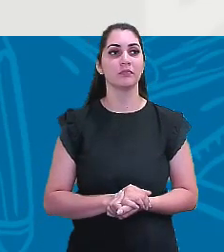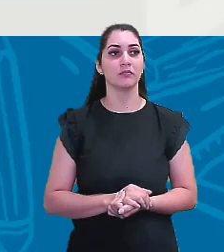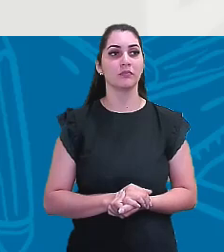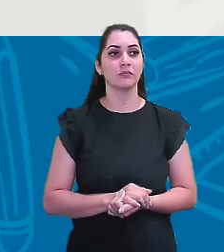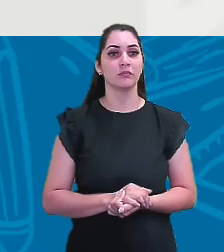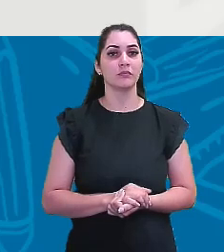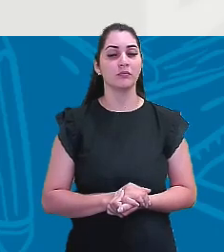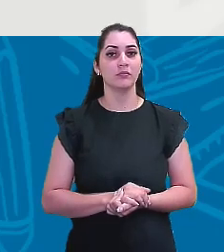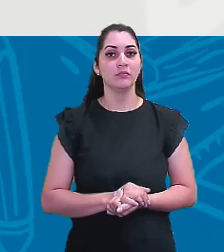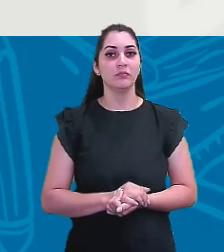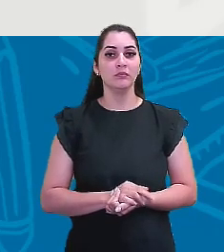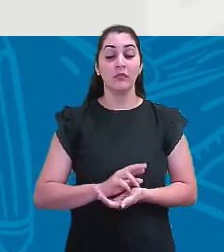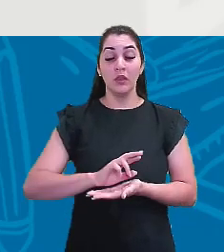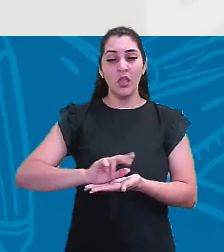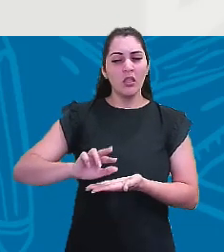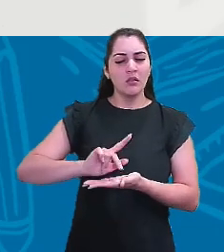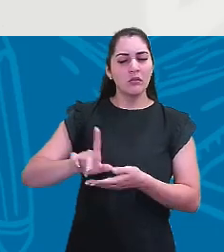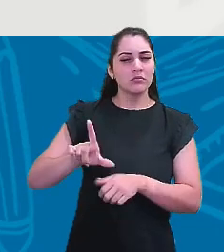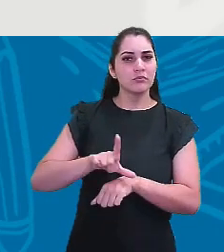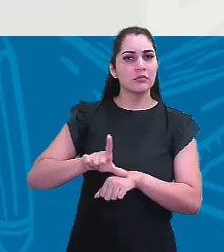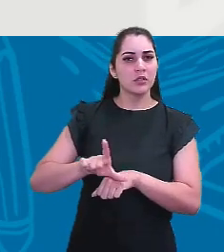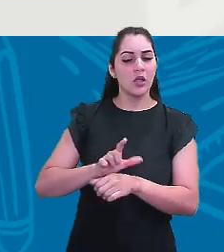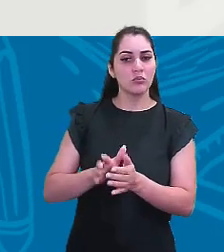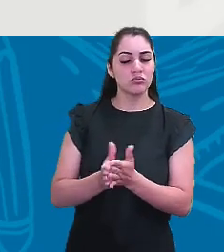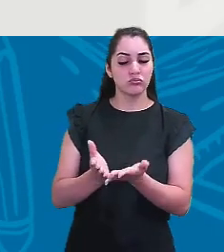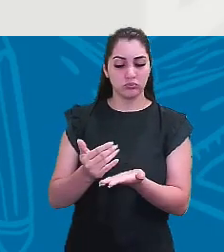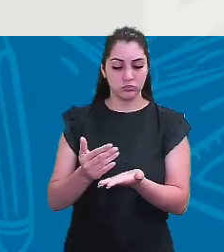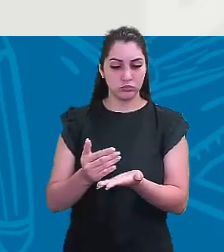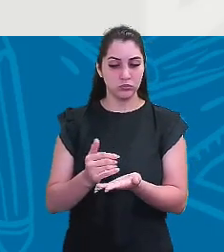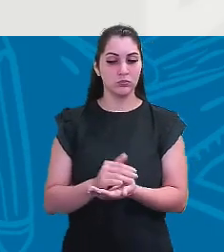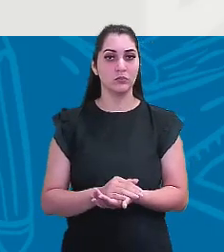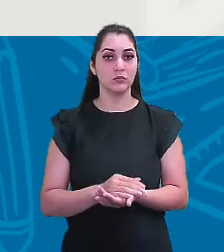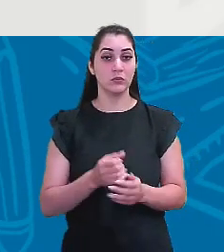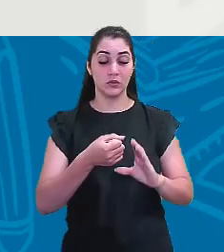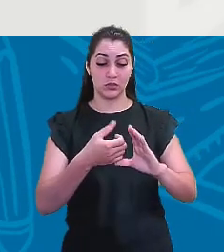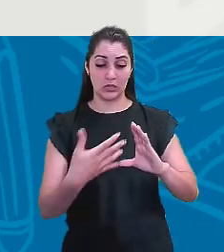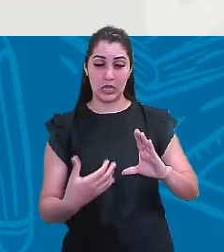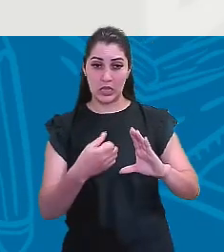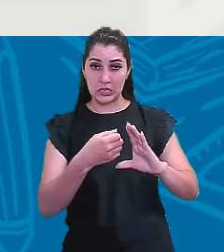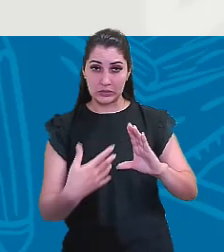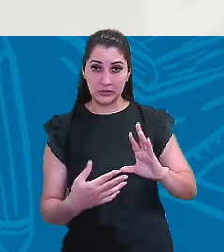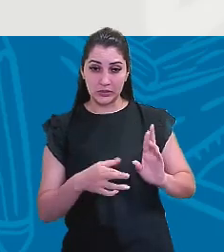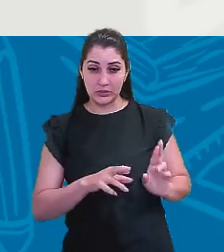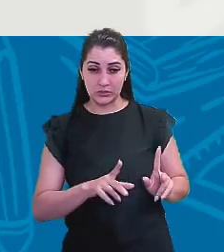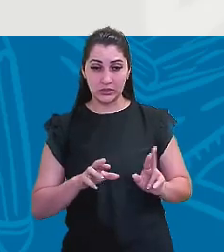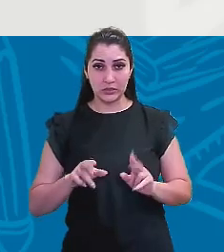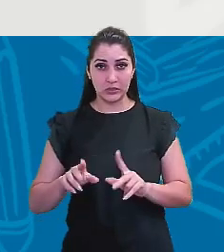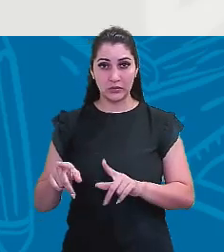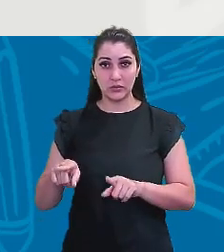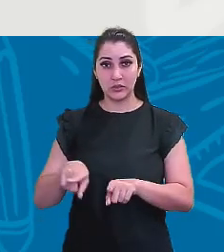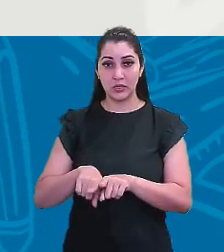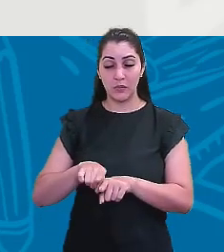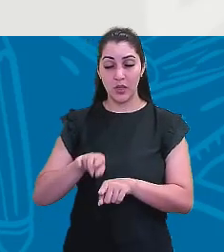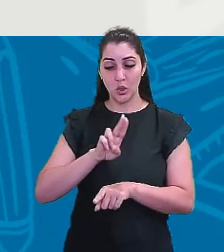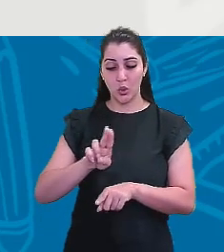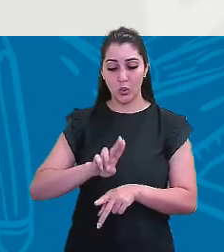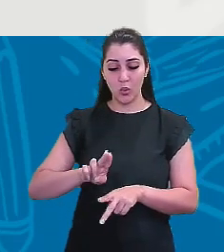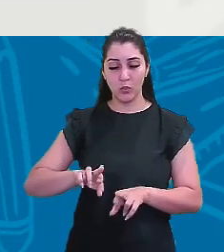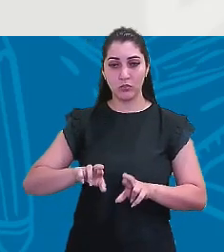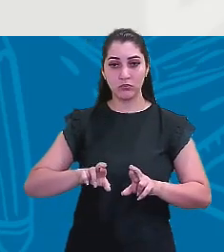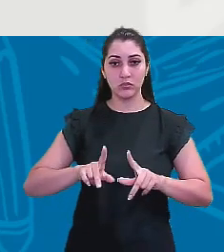nas diversas literaturas, nos livros, classificações diferentes e nomenclaturas diferentes